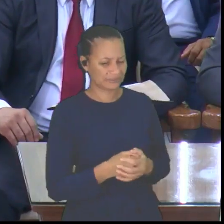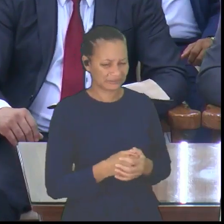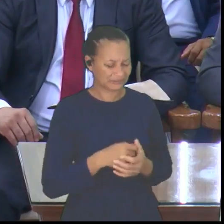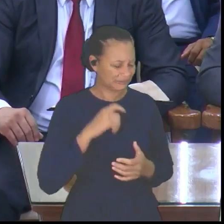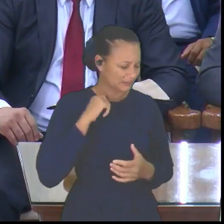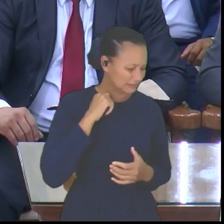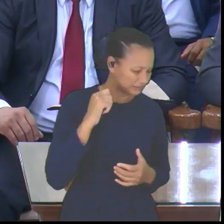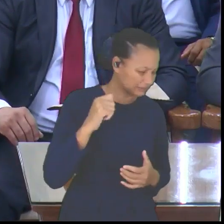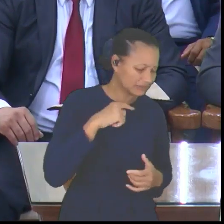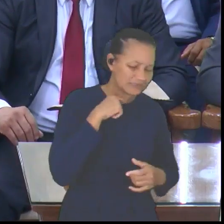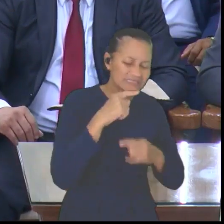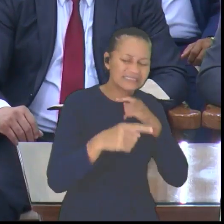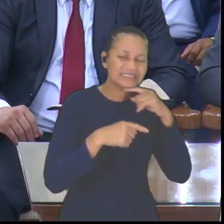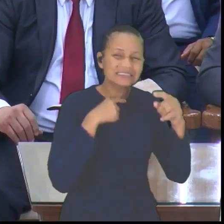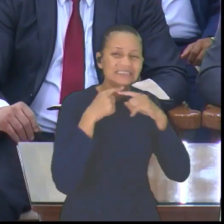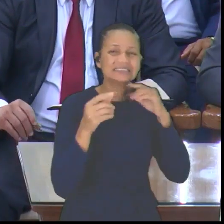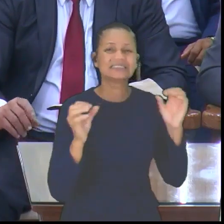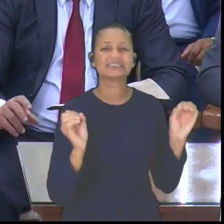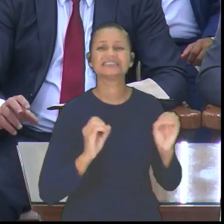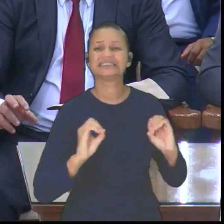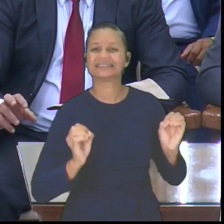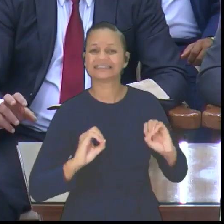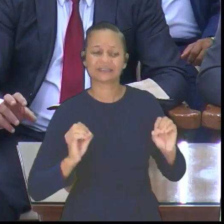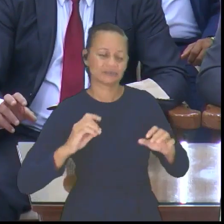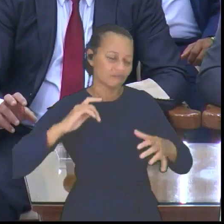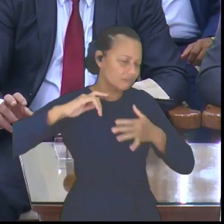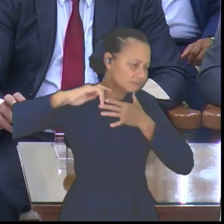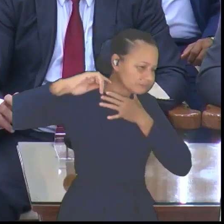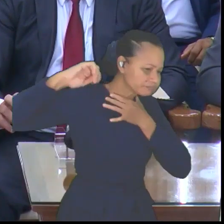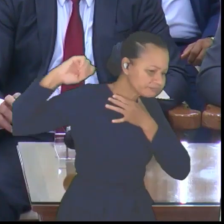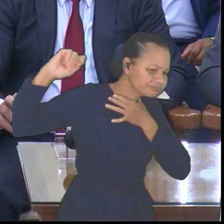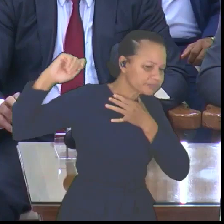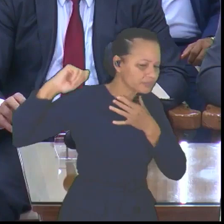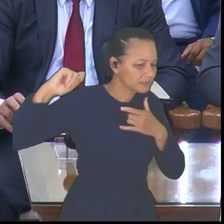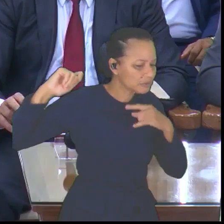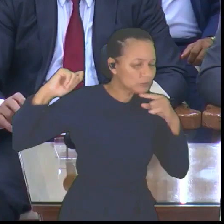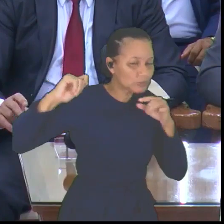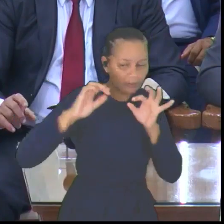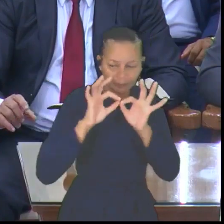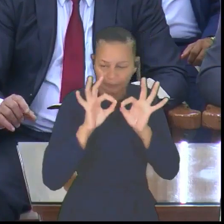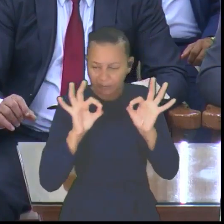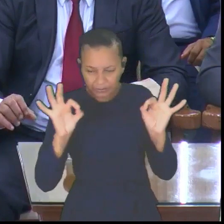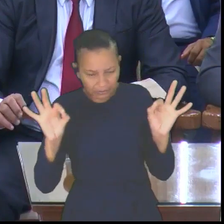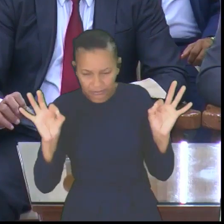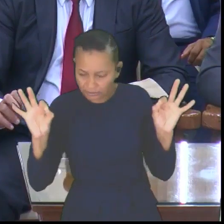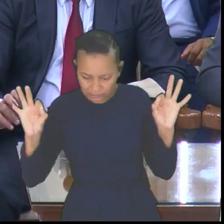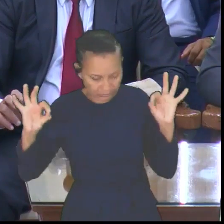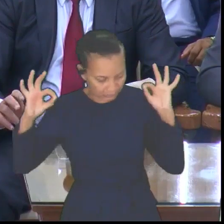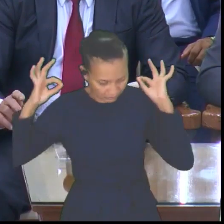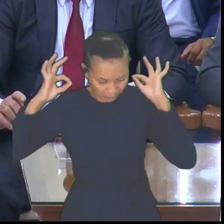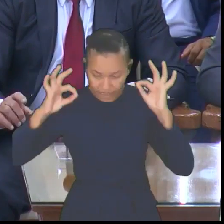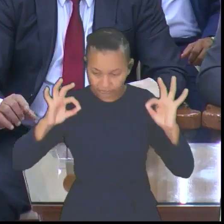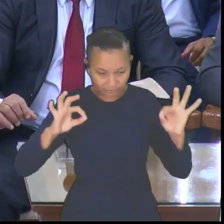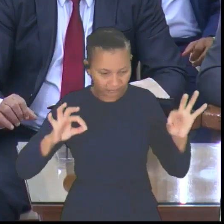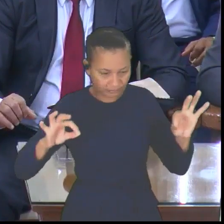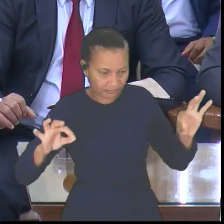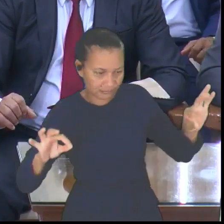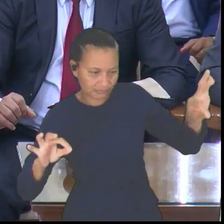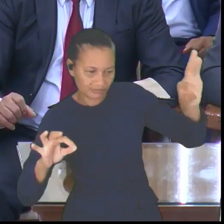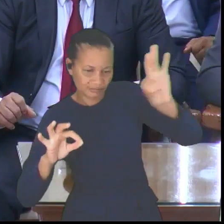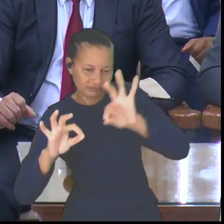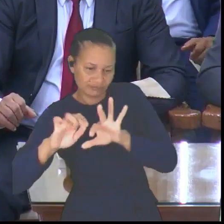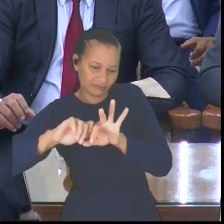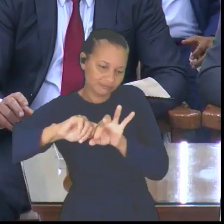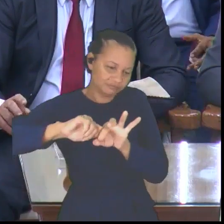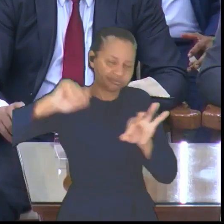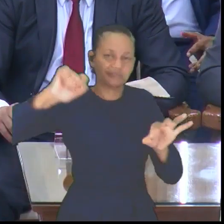Não conseguiu medir o pescoço de Mardoqueu. Ele disse, eu vou medir pelo seu, meu marido. Aí deu certinho